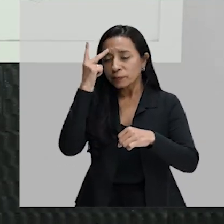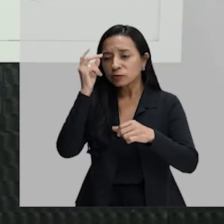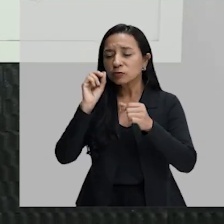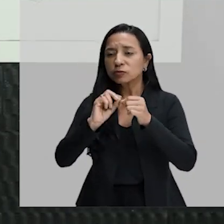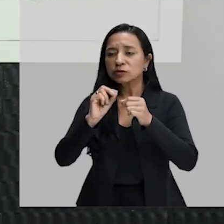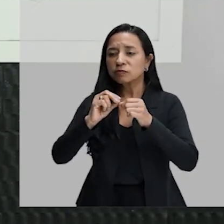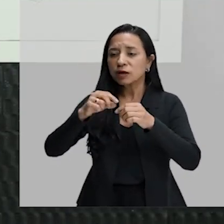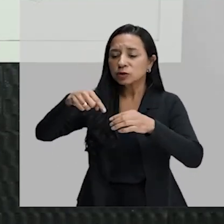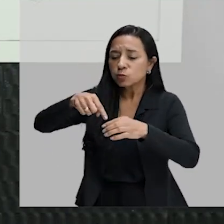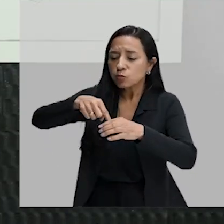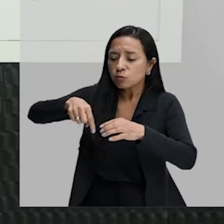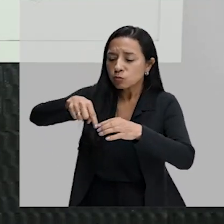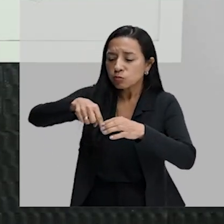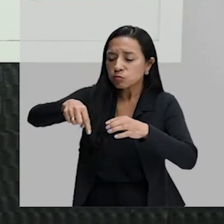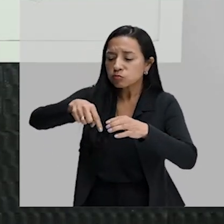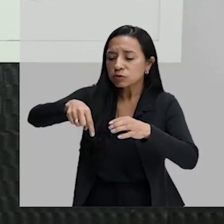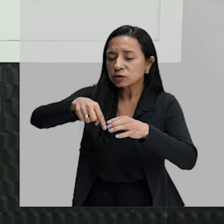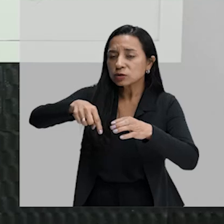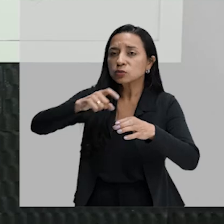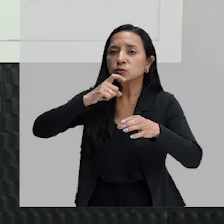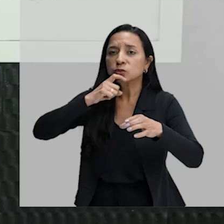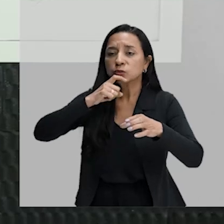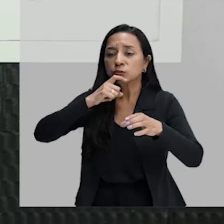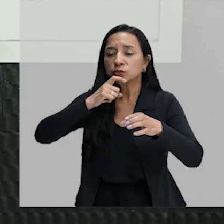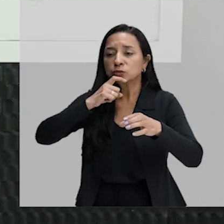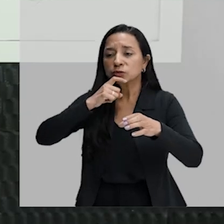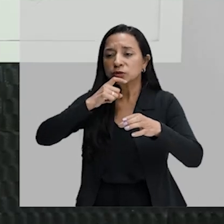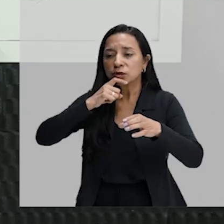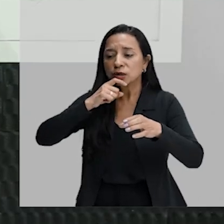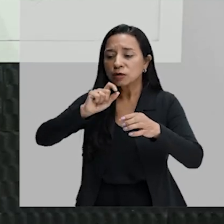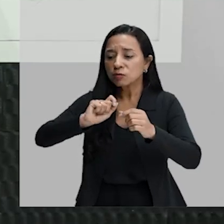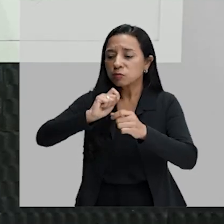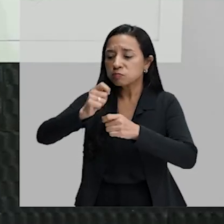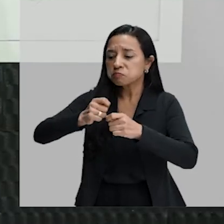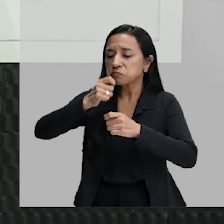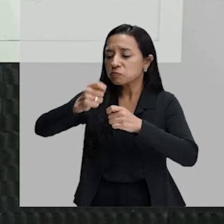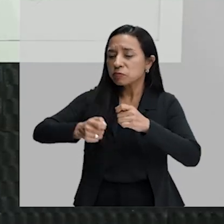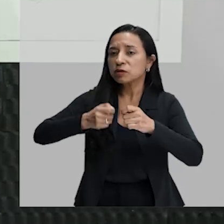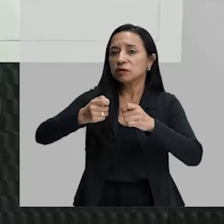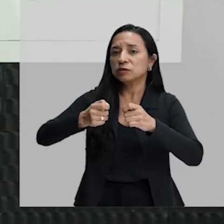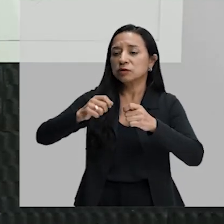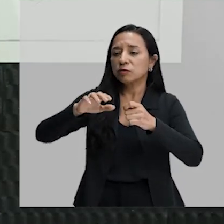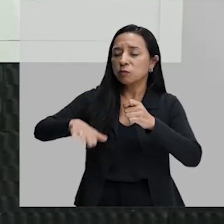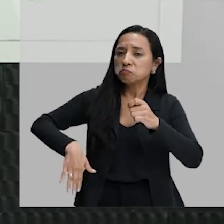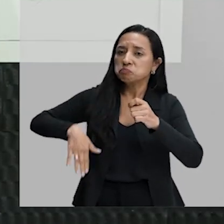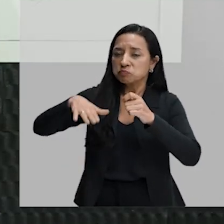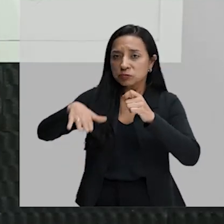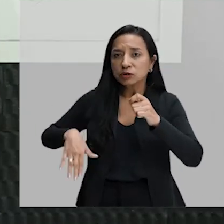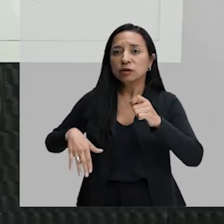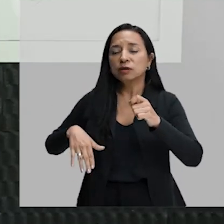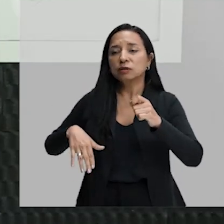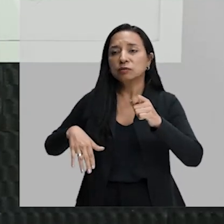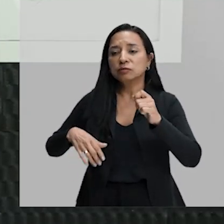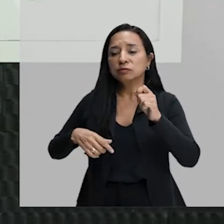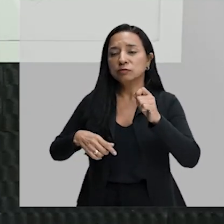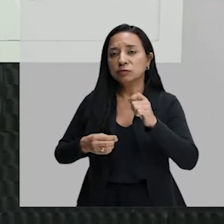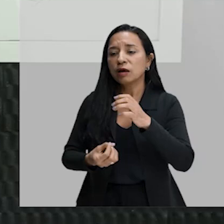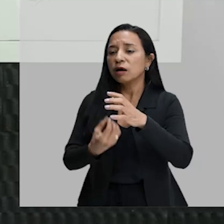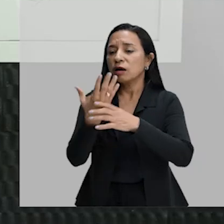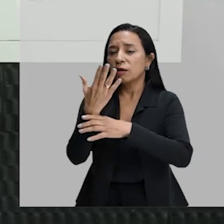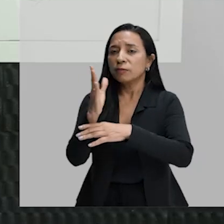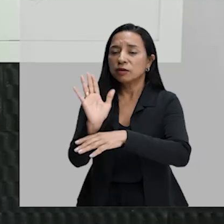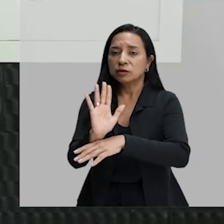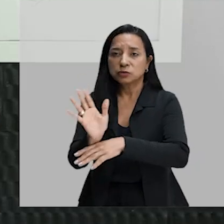pescam e nadam ali mesmo naquele local, como aparece aí nos jornais, aparece aí nos filmes, ok? E alguns desenhos animados